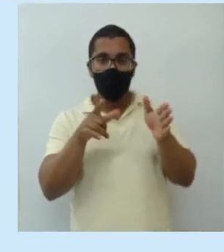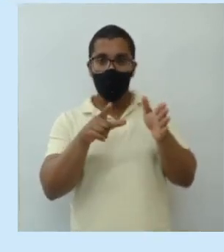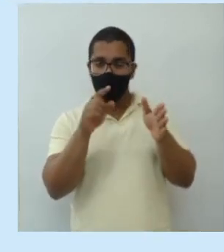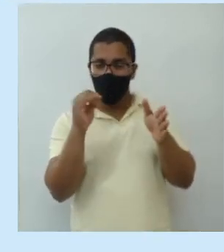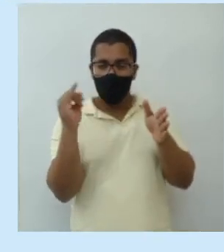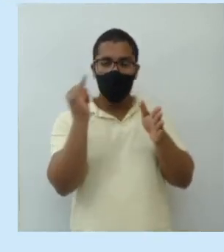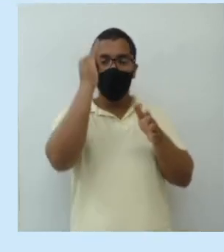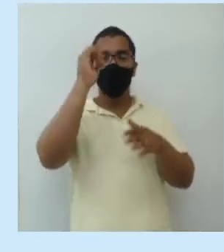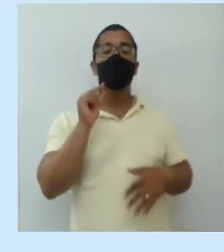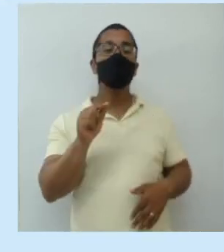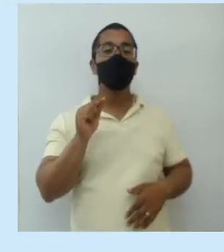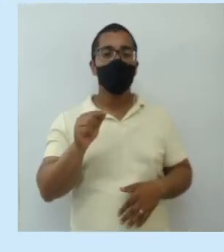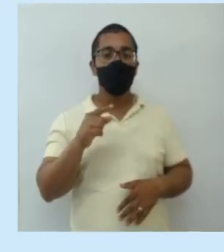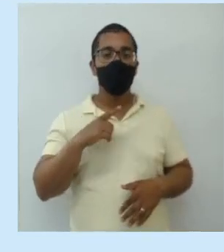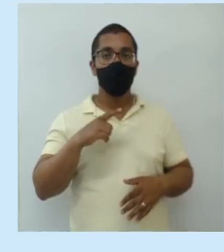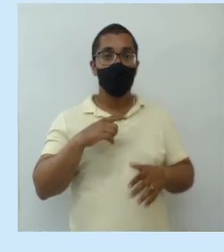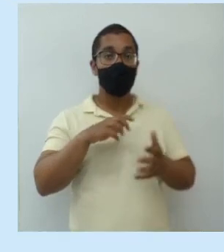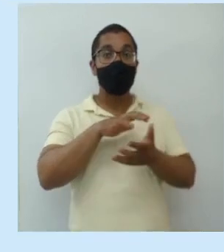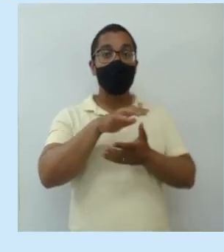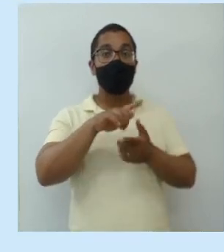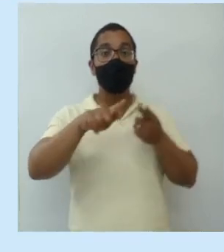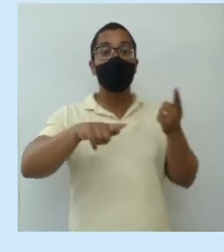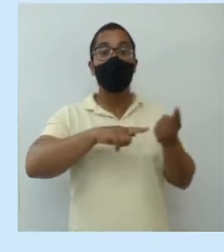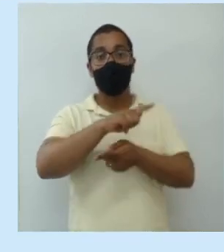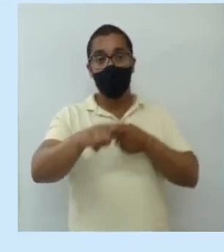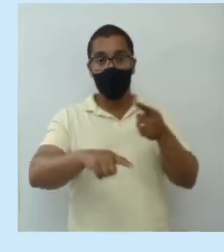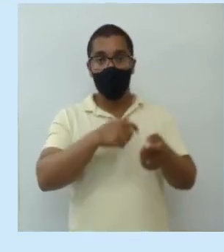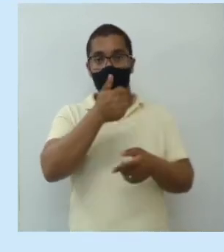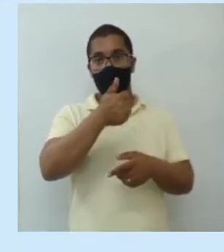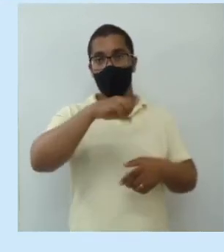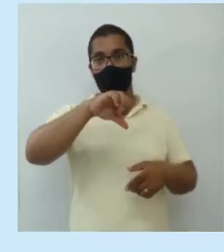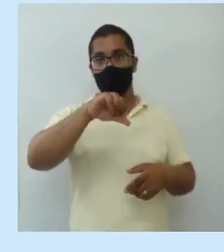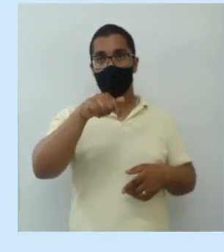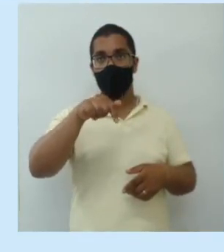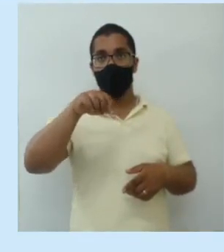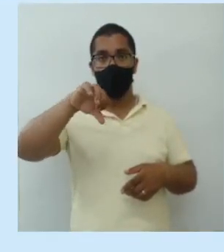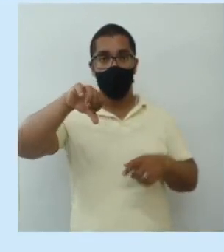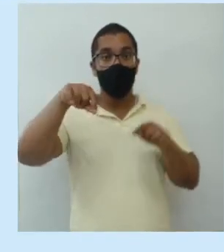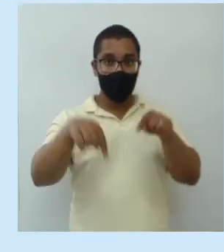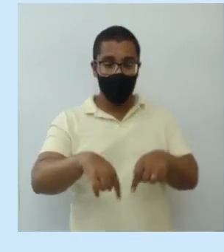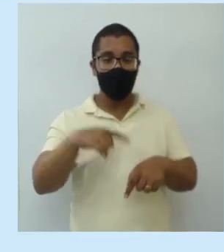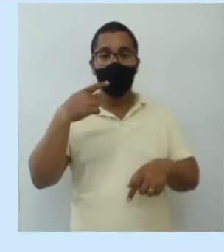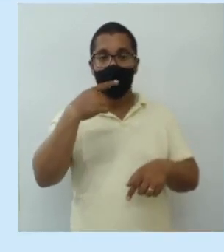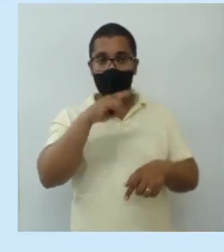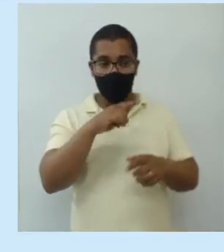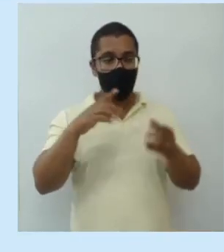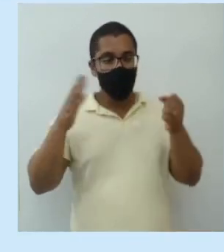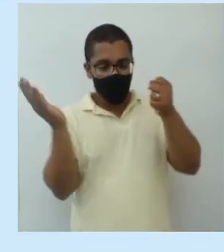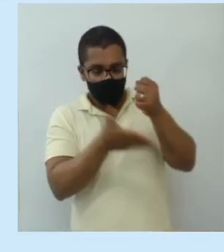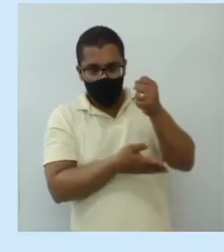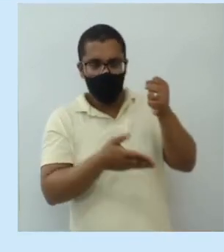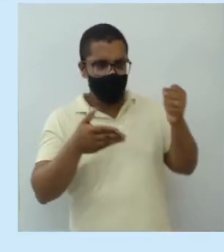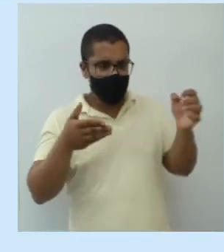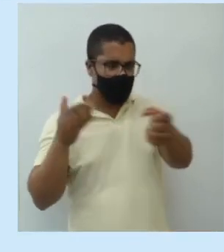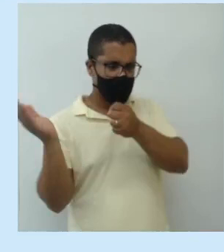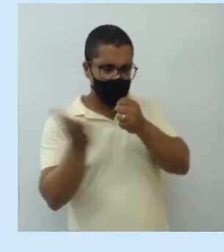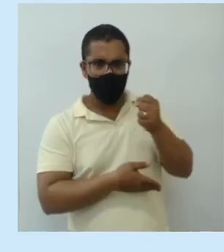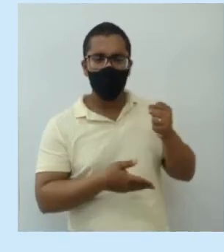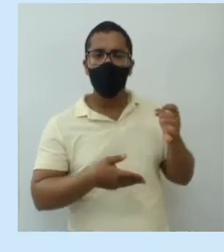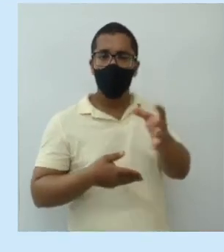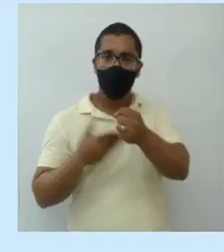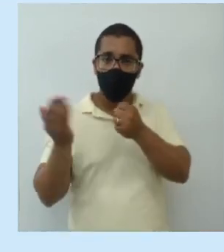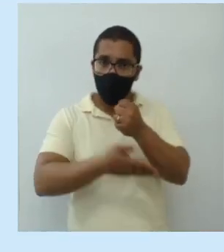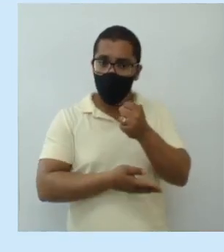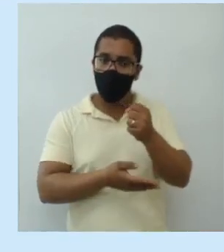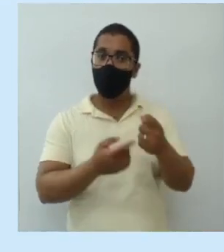1979 a grande greve dos cortadores de cana aqui em Pernambuco. Então, mesmo com o combate,